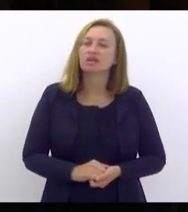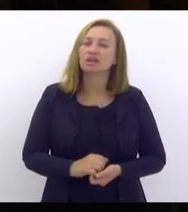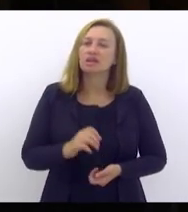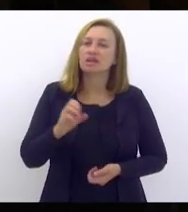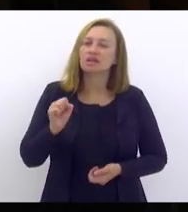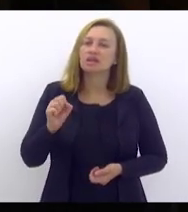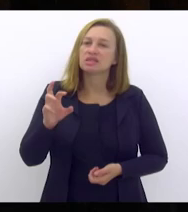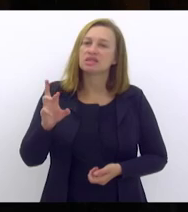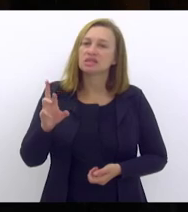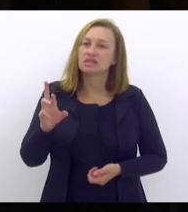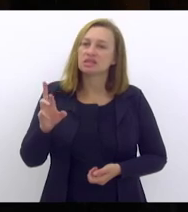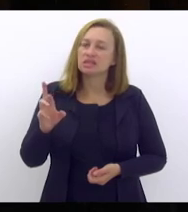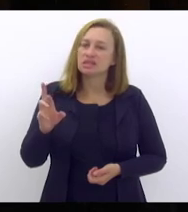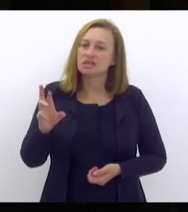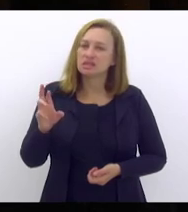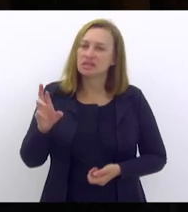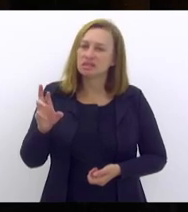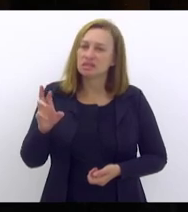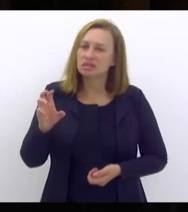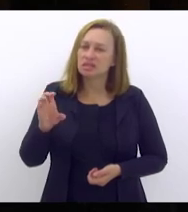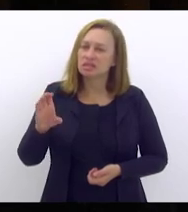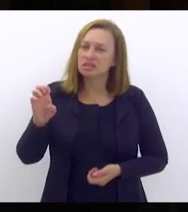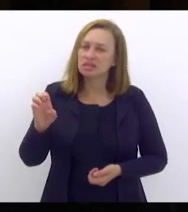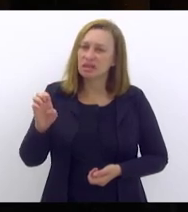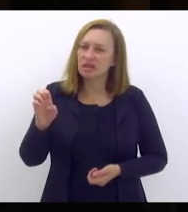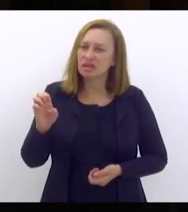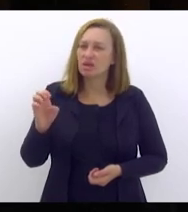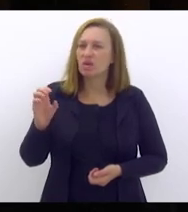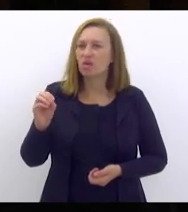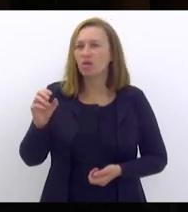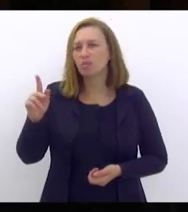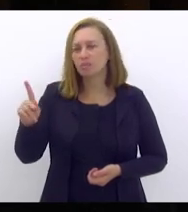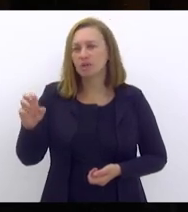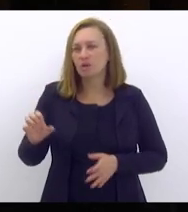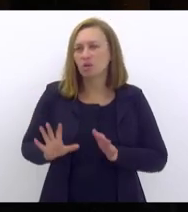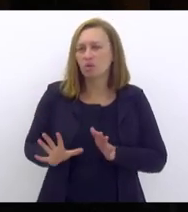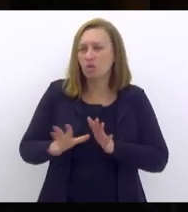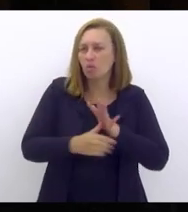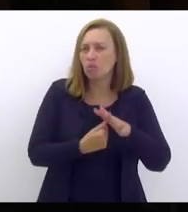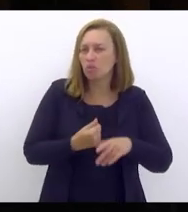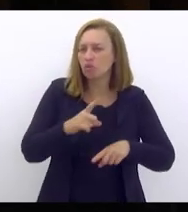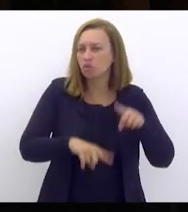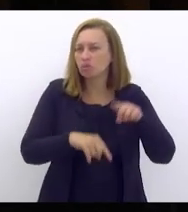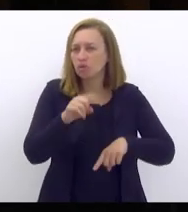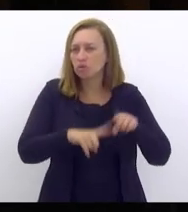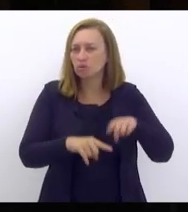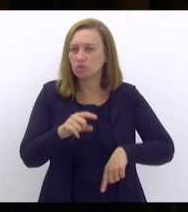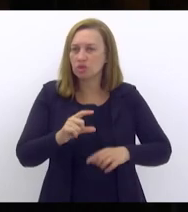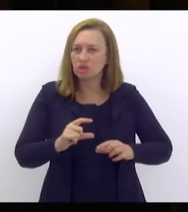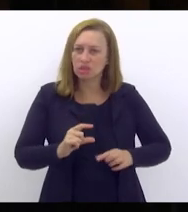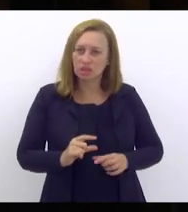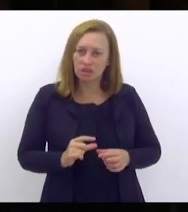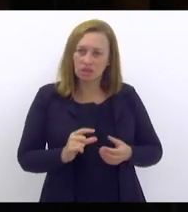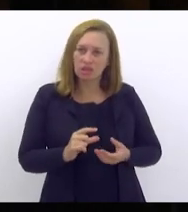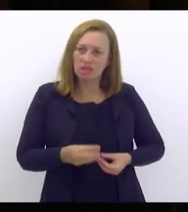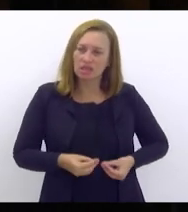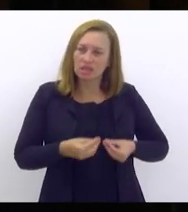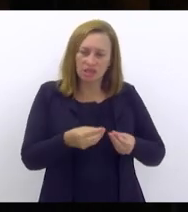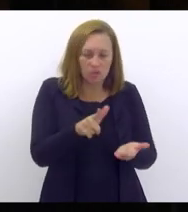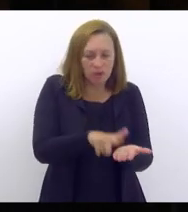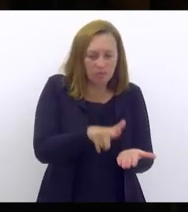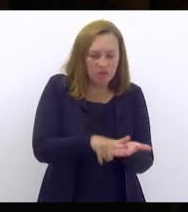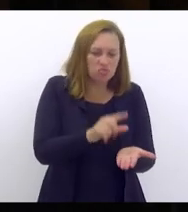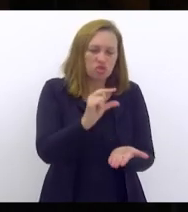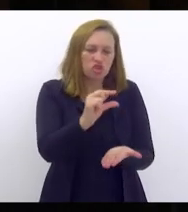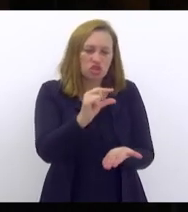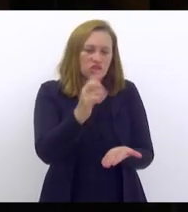a mercadoria daquele trabalhador, porque entrega um papelzinho desse tamanho, com um númerozinho que não tem endereço, não se